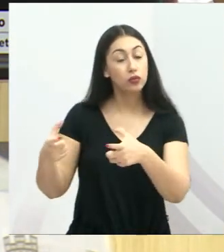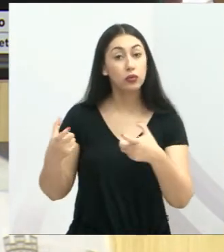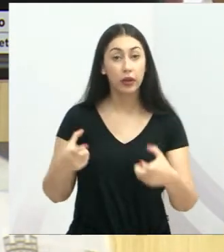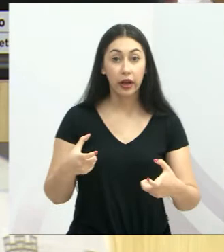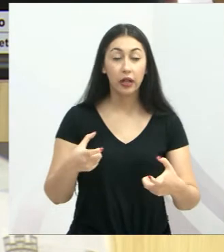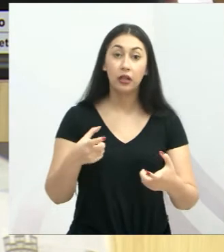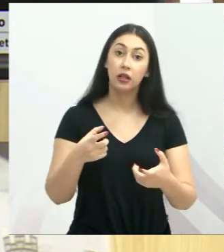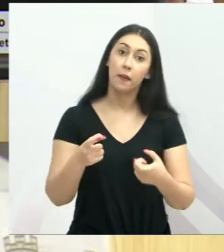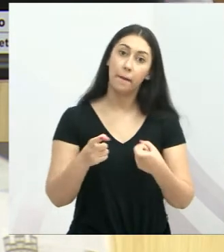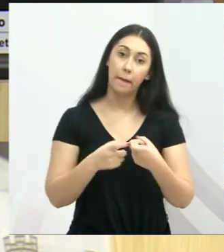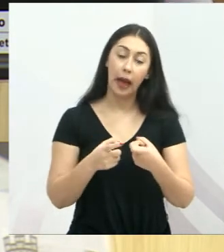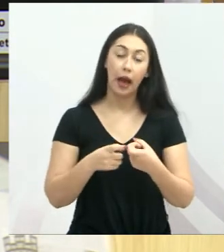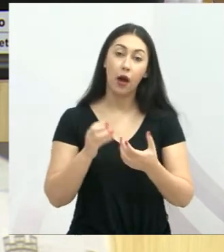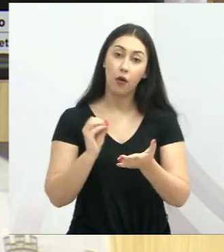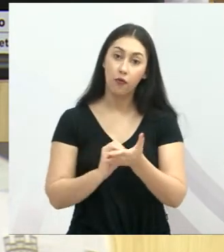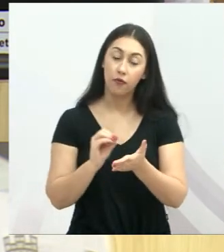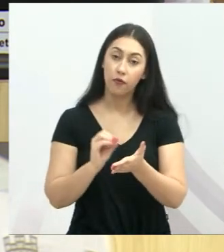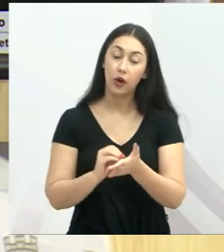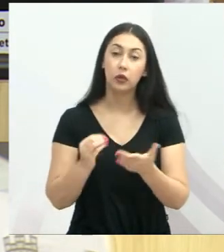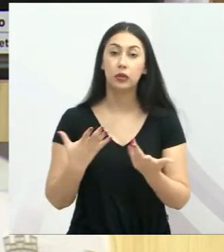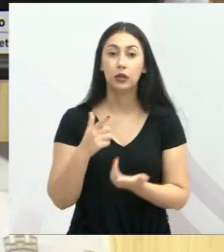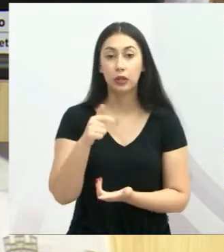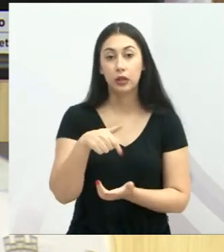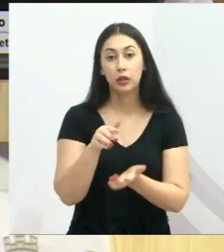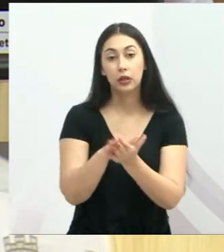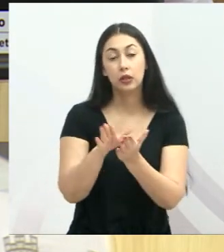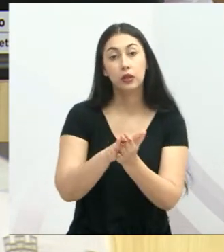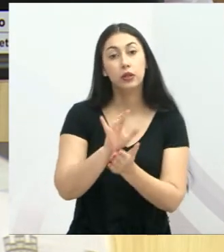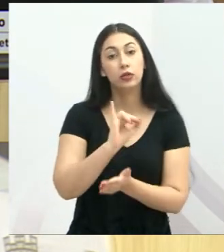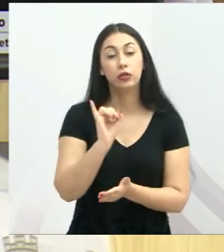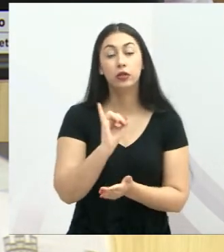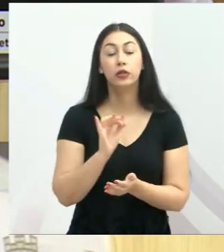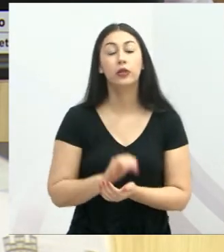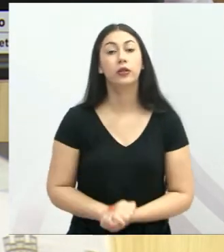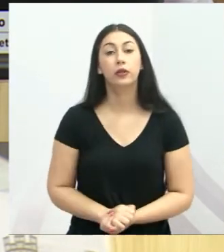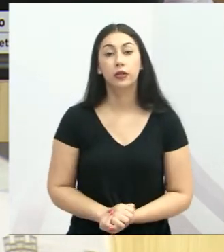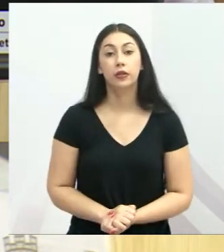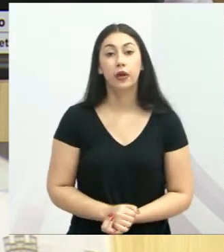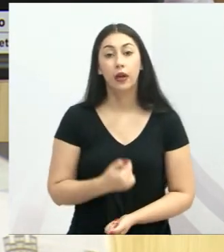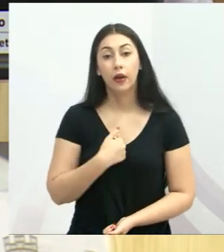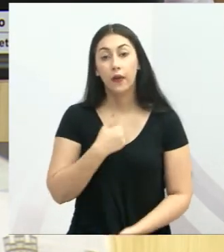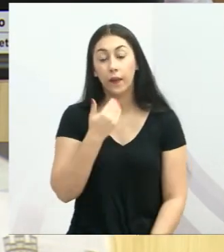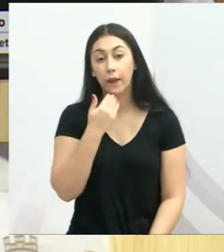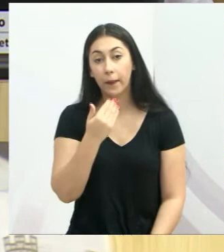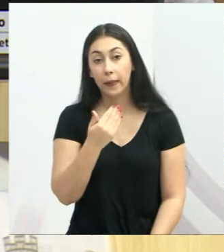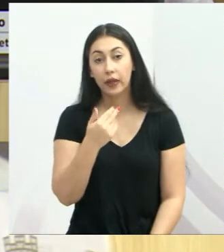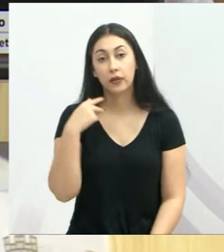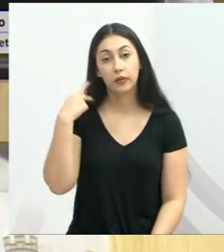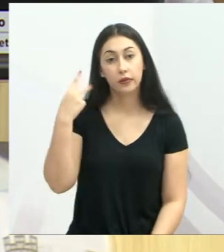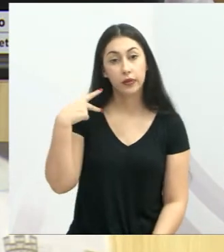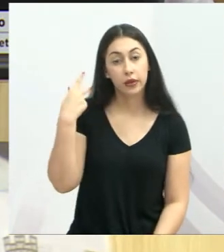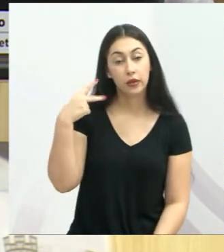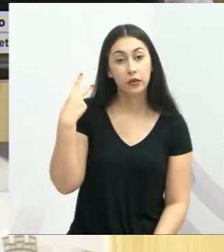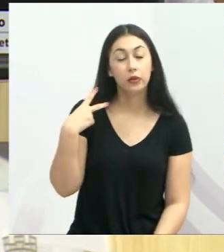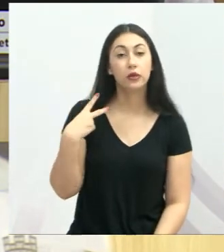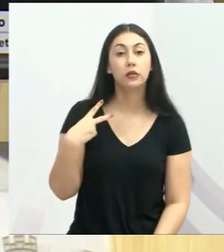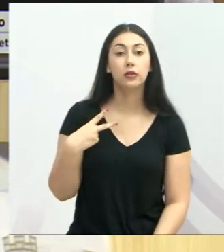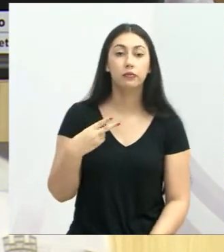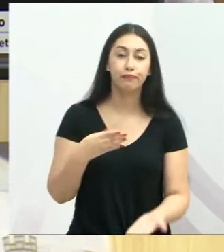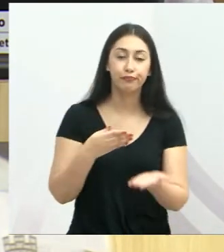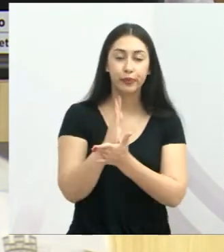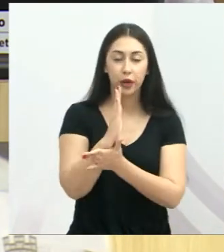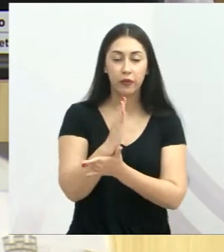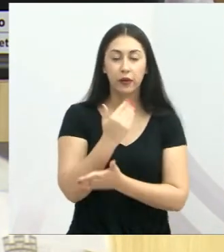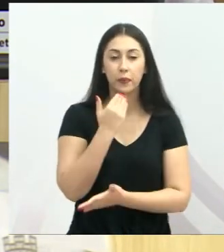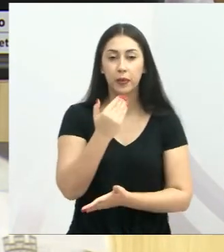saúde, as UBS da nossa cidade, onde está faltando médico. Então peço aos vereadores aí que seja aprovado